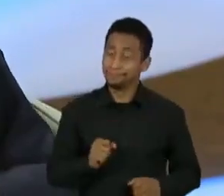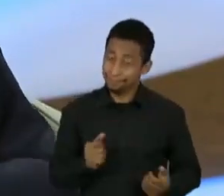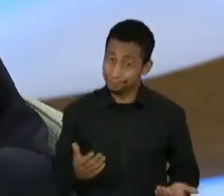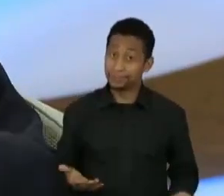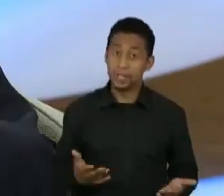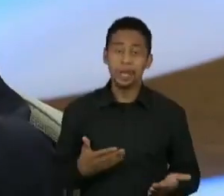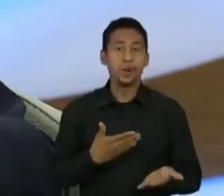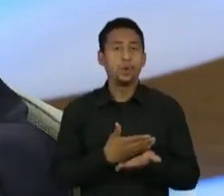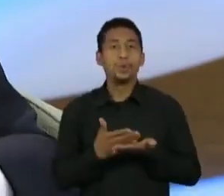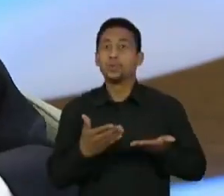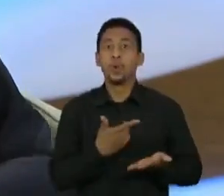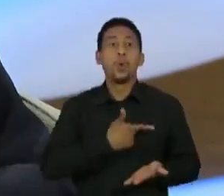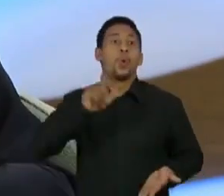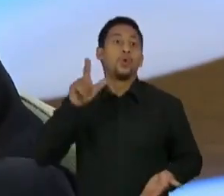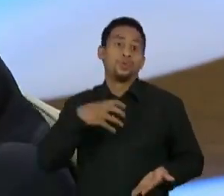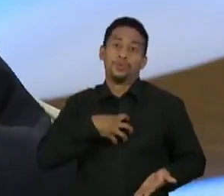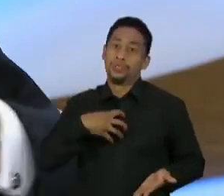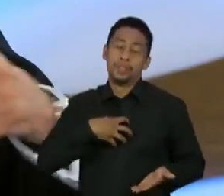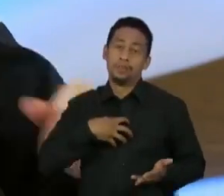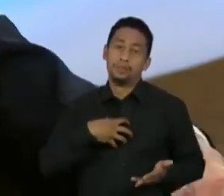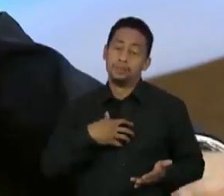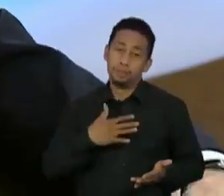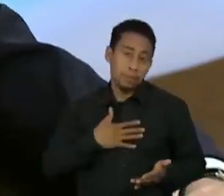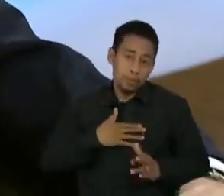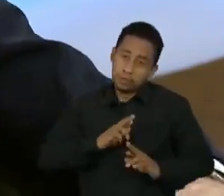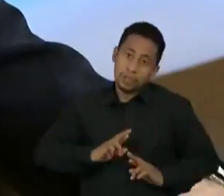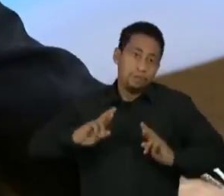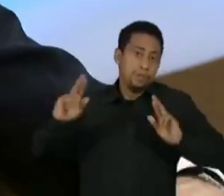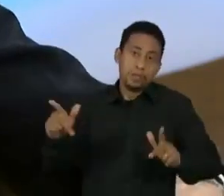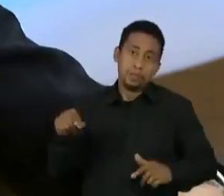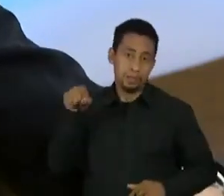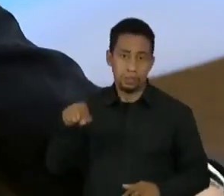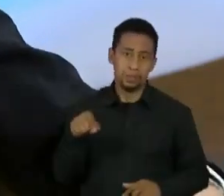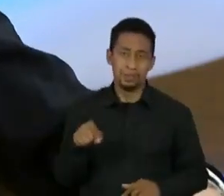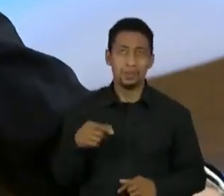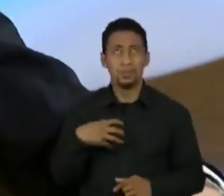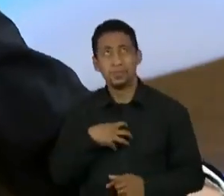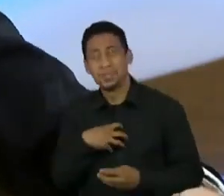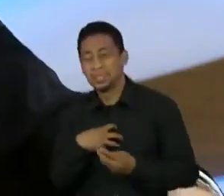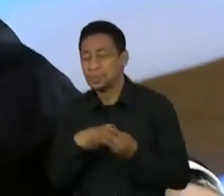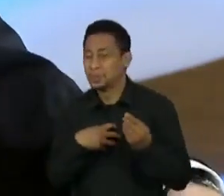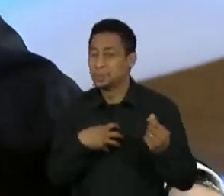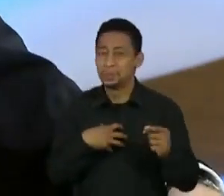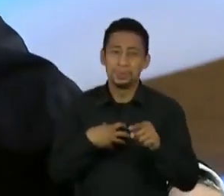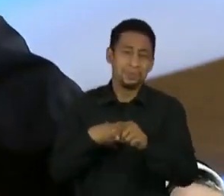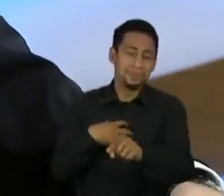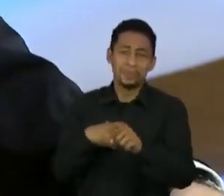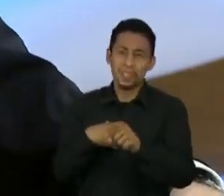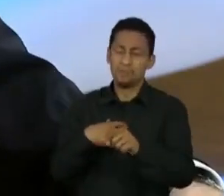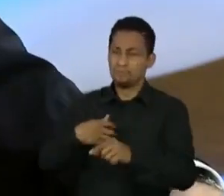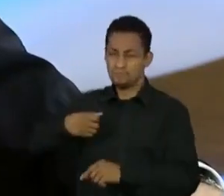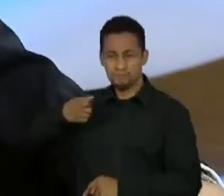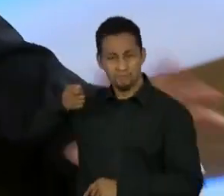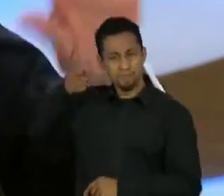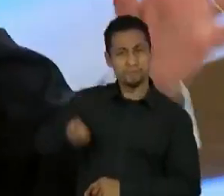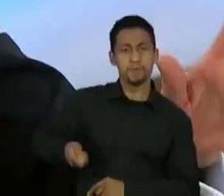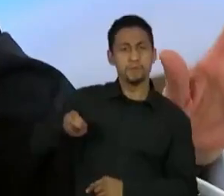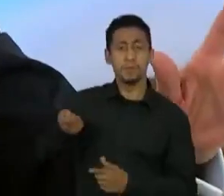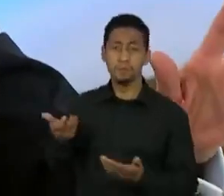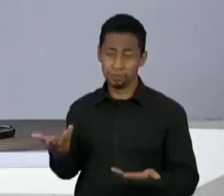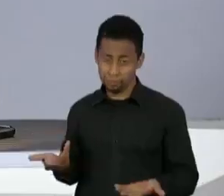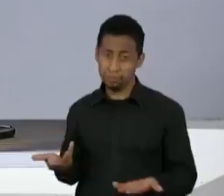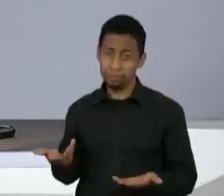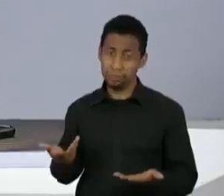assim, diferente do meu, um estilo mais, talvez vamos dizer, mais, assim, impositivo, né? Que